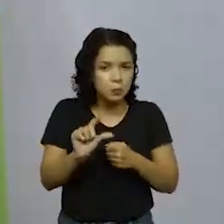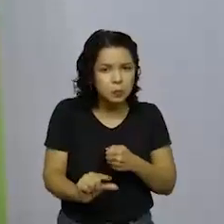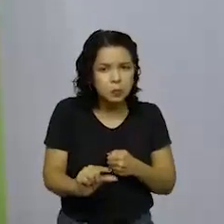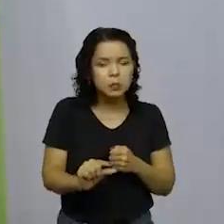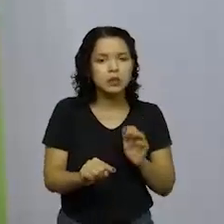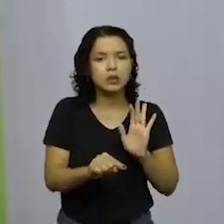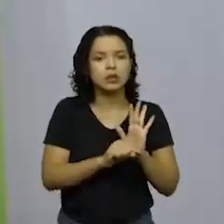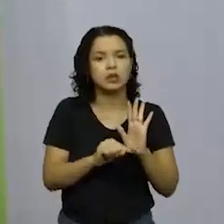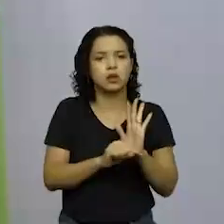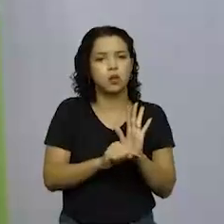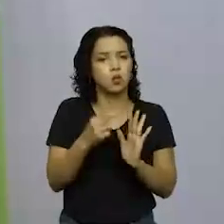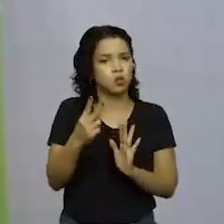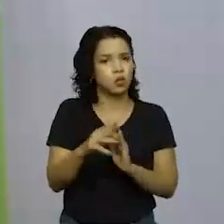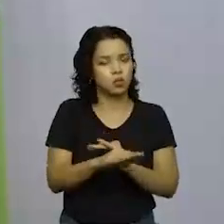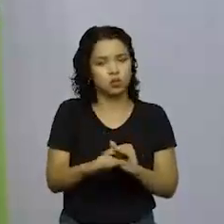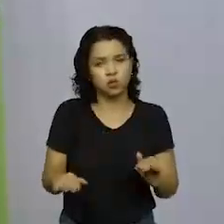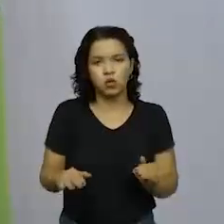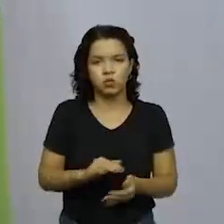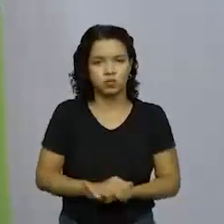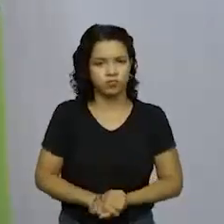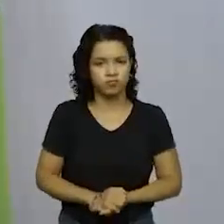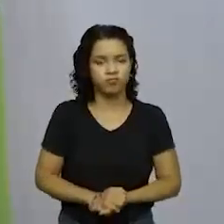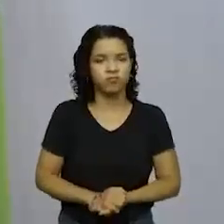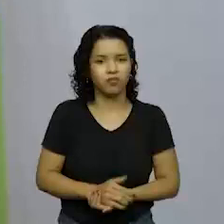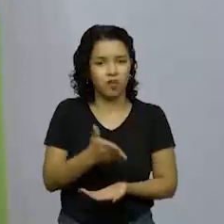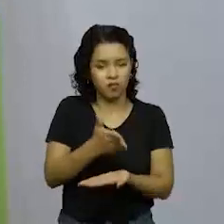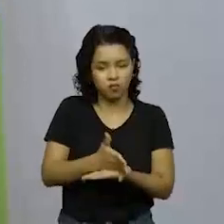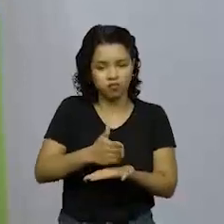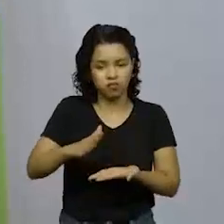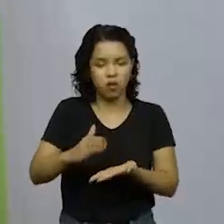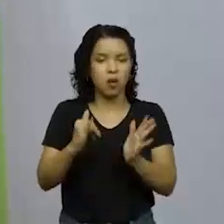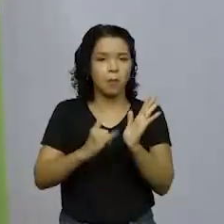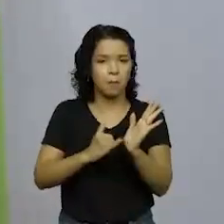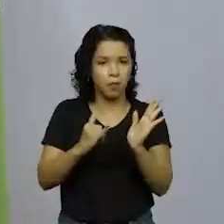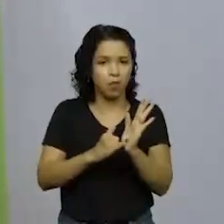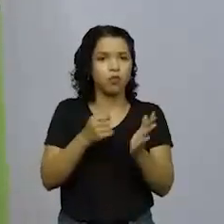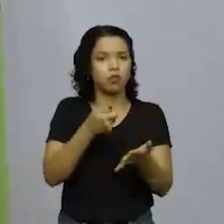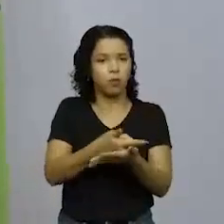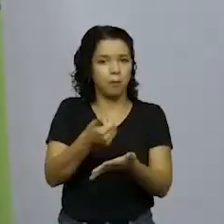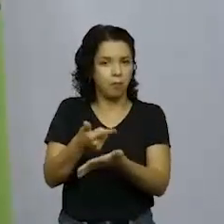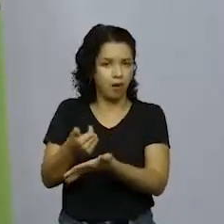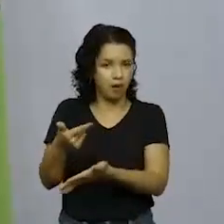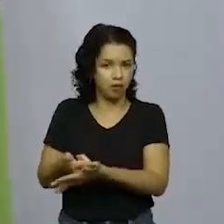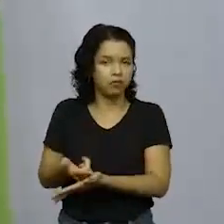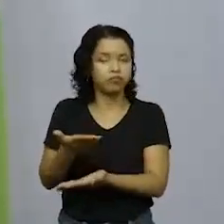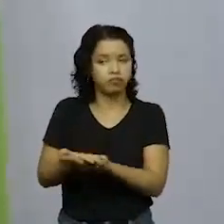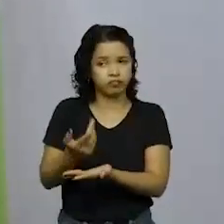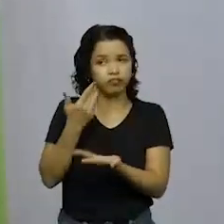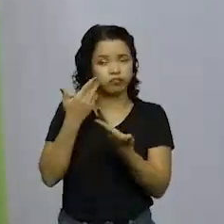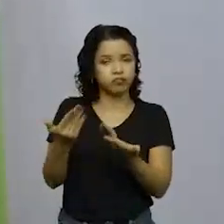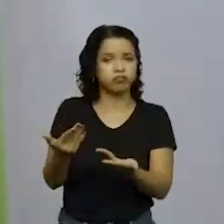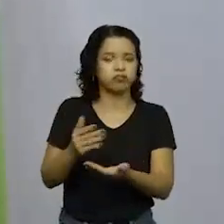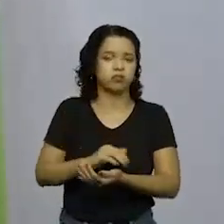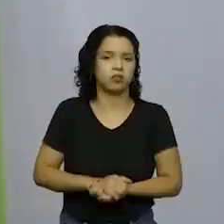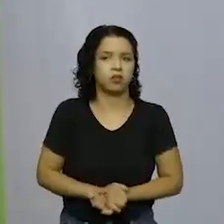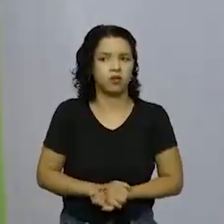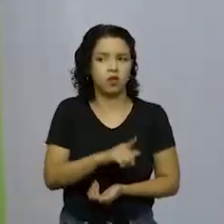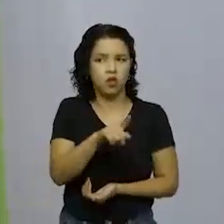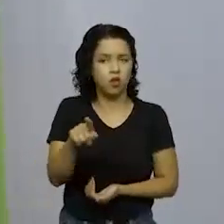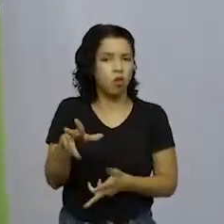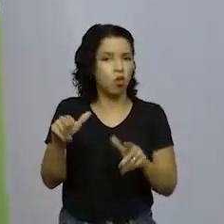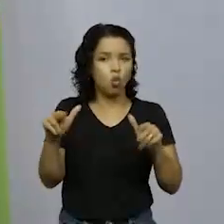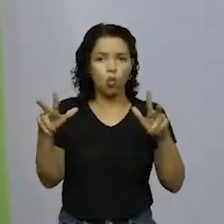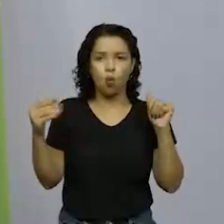que compromete a maior parte da sua renda pagando impostos estaduais. Os estudos estão aí. Eles, que nunca irão para